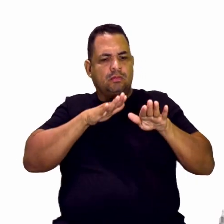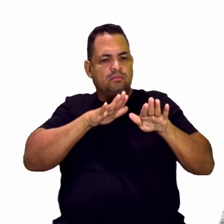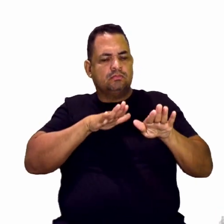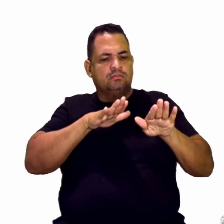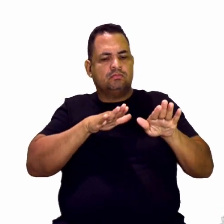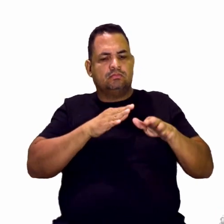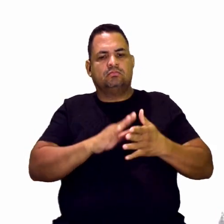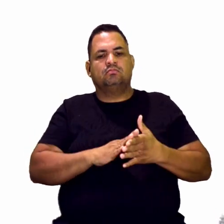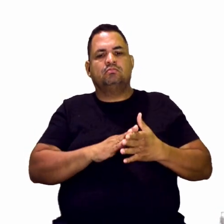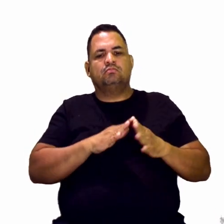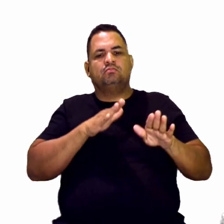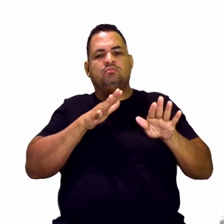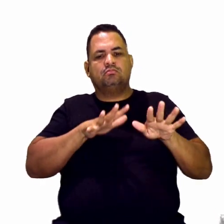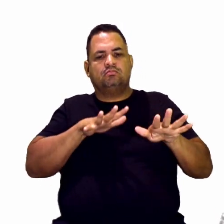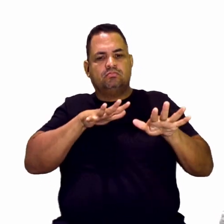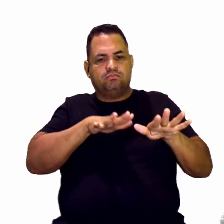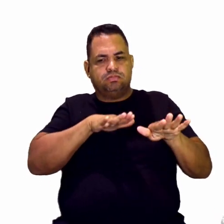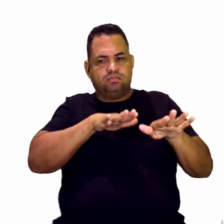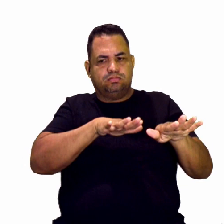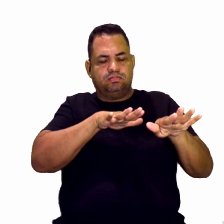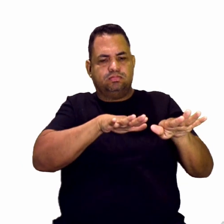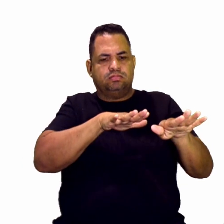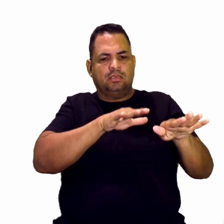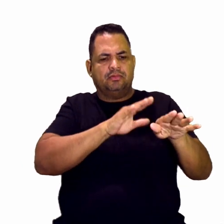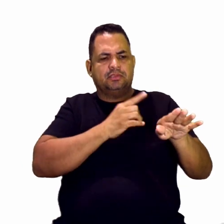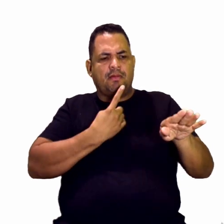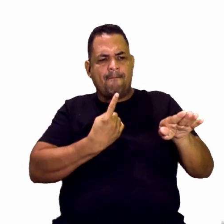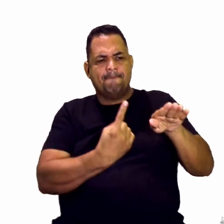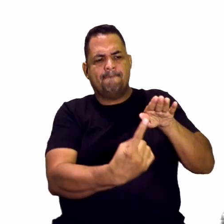uma resistência, né, por parte